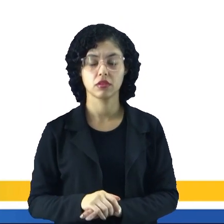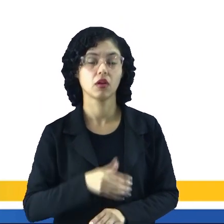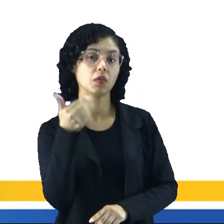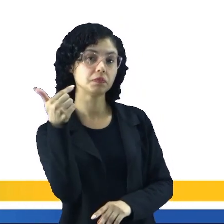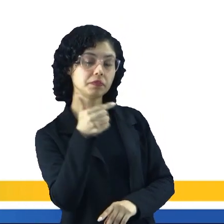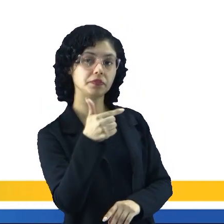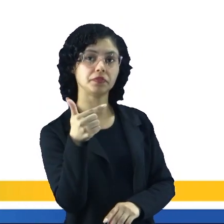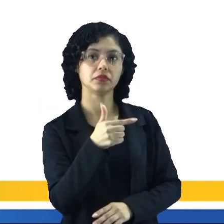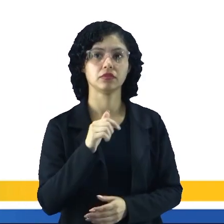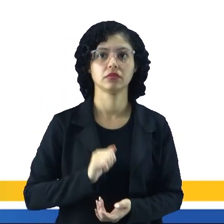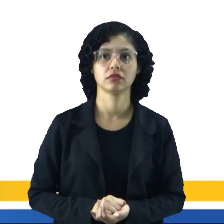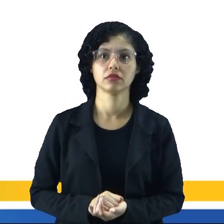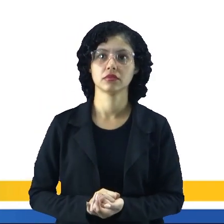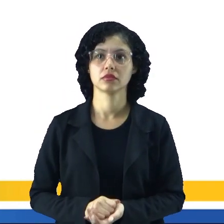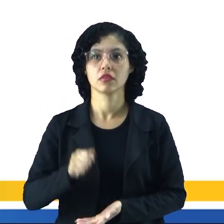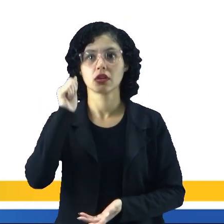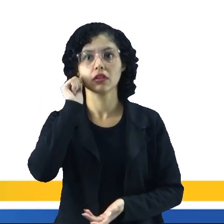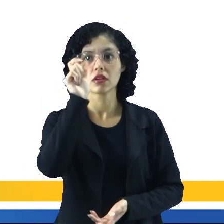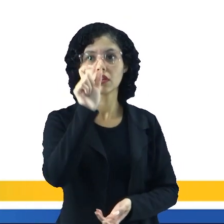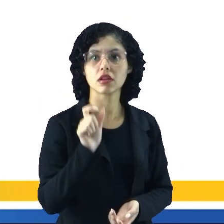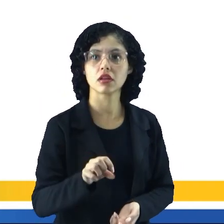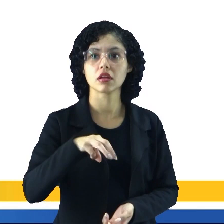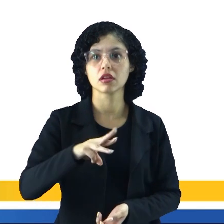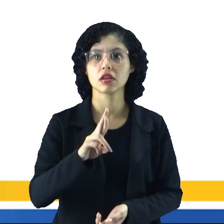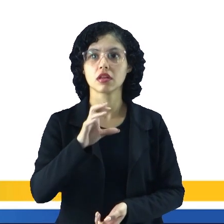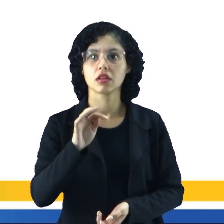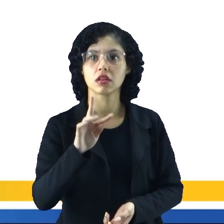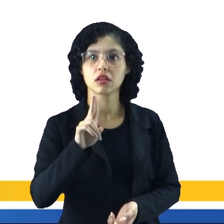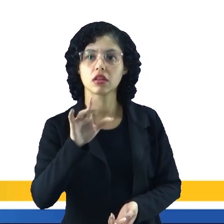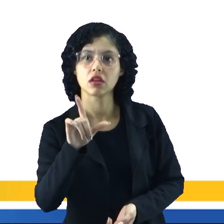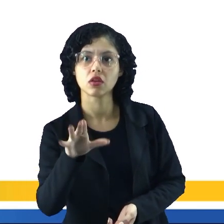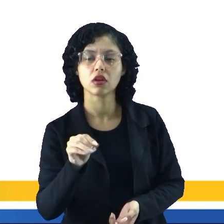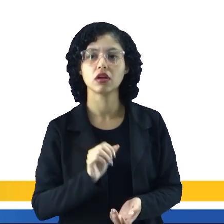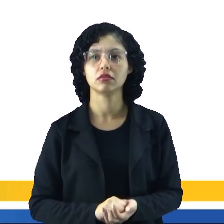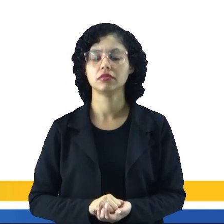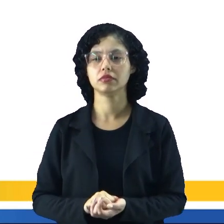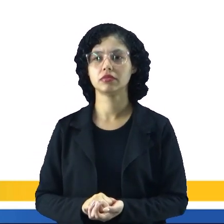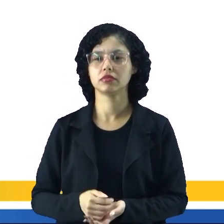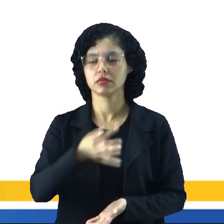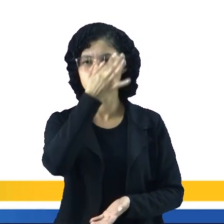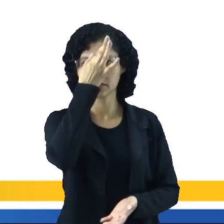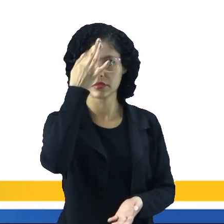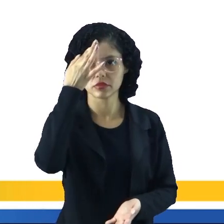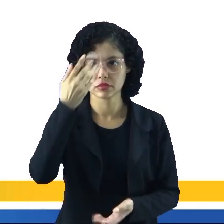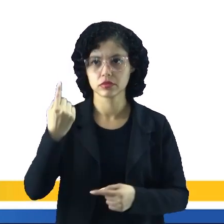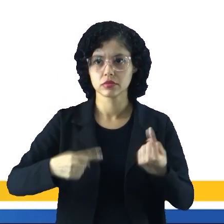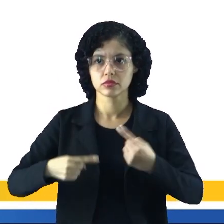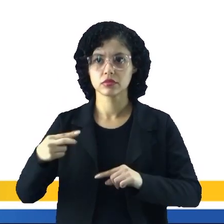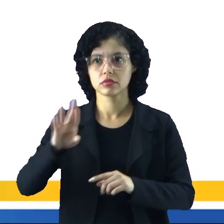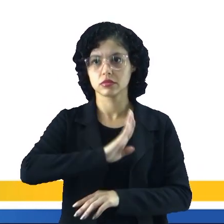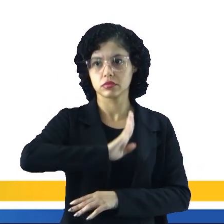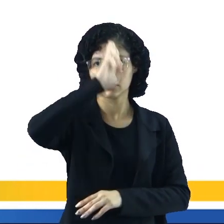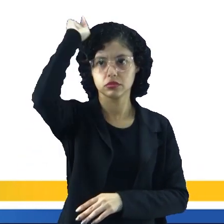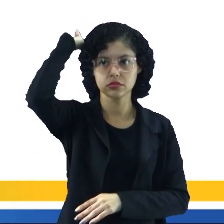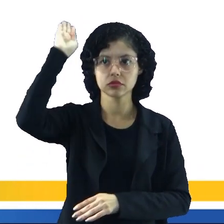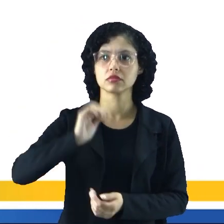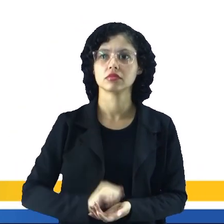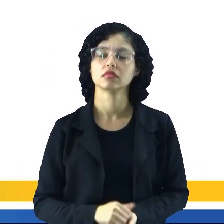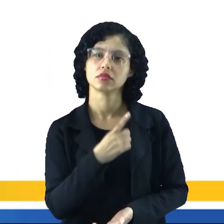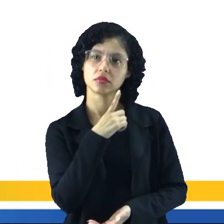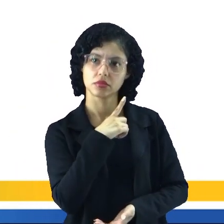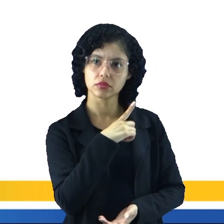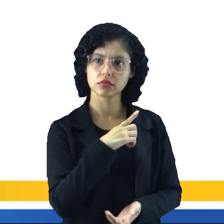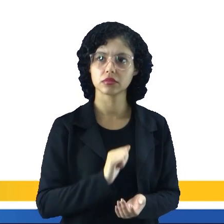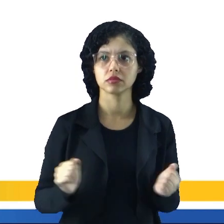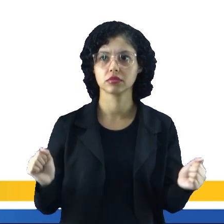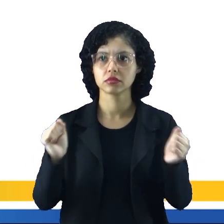segundo o autor é Marco Túlio Cícero filósofo e político Romano teria